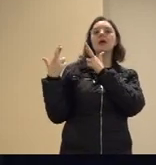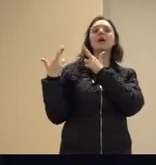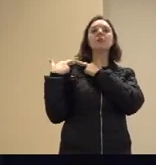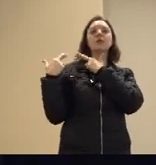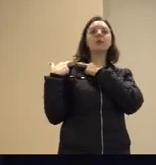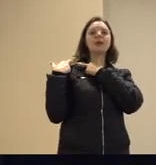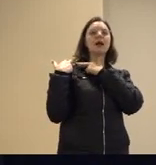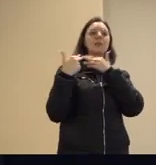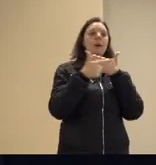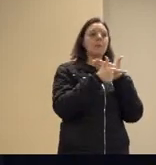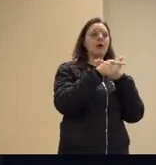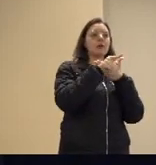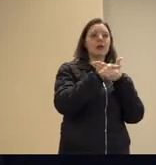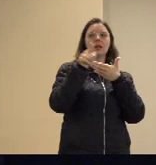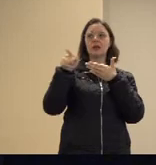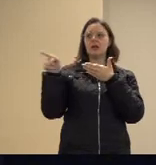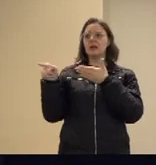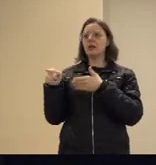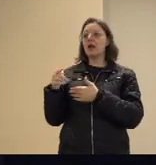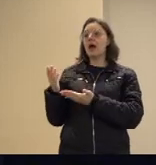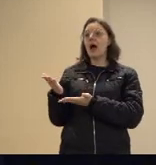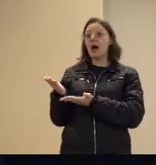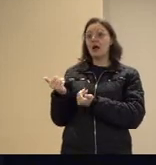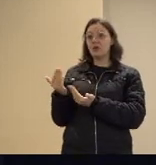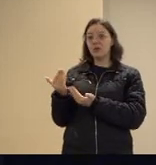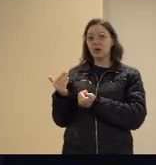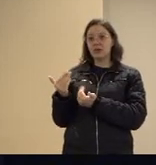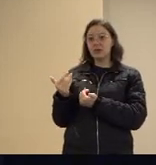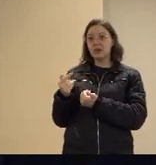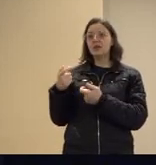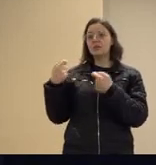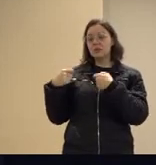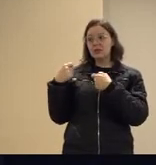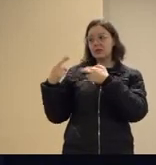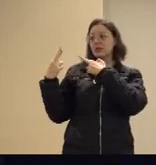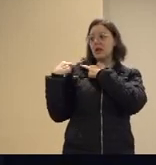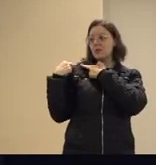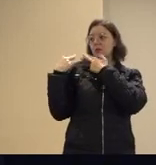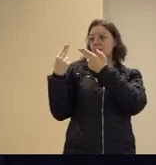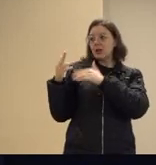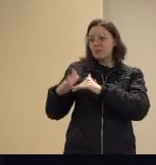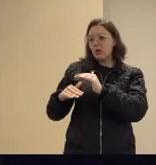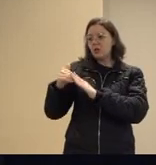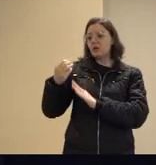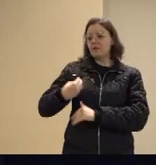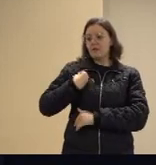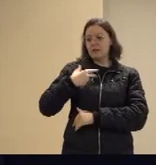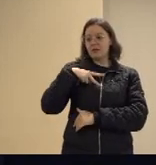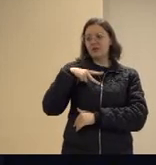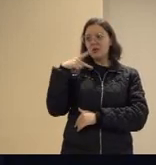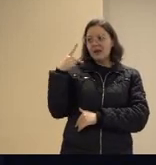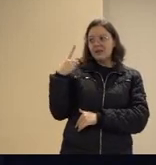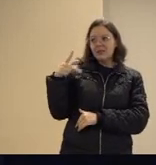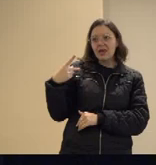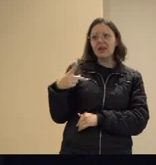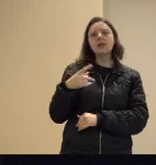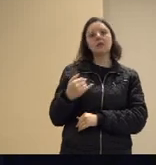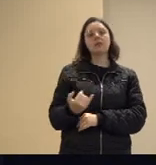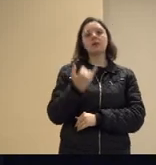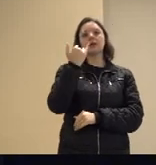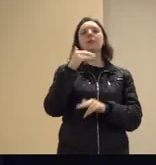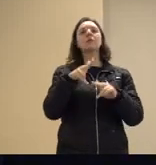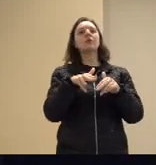Responsabilizar adolescentes para a construção da sua vida pessoal é importante. Por isso que